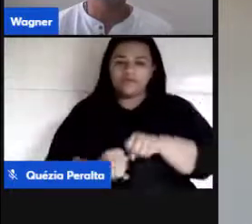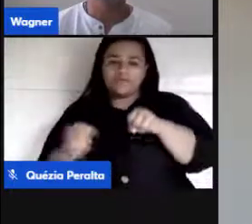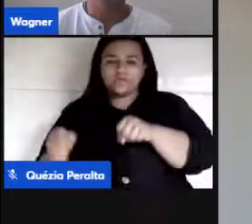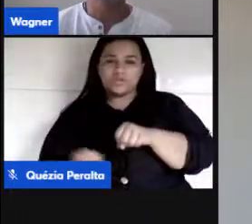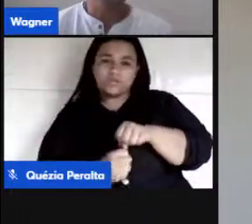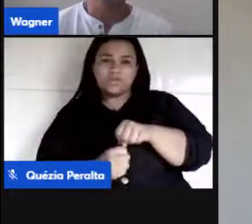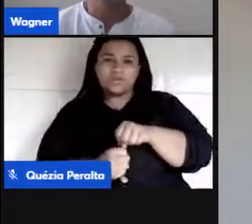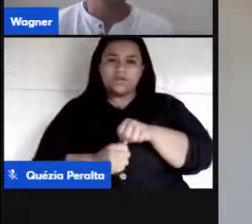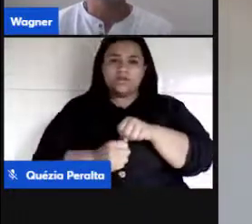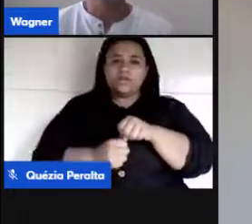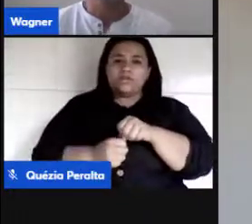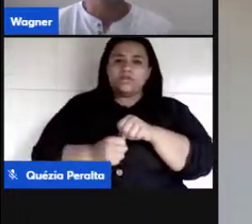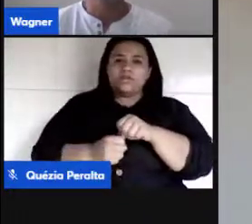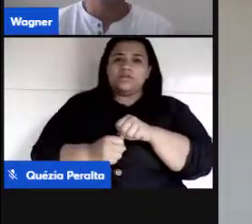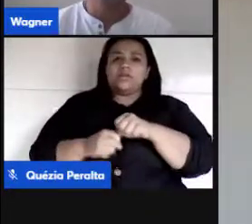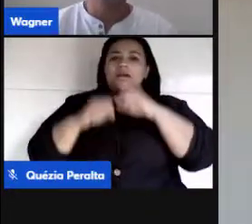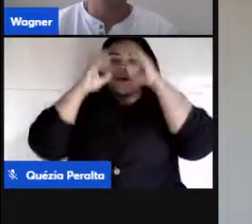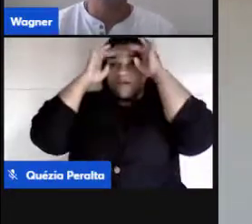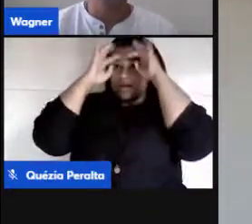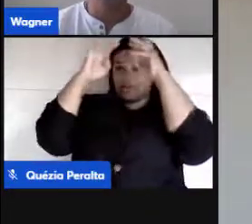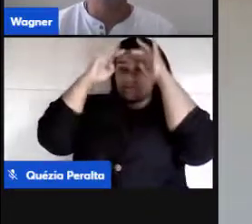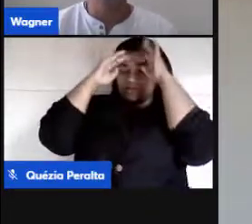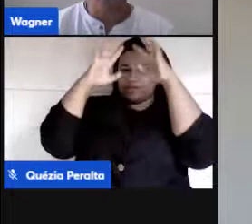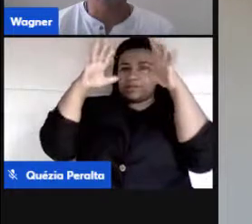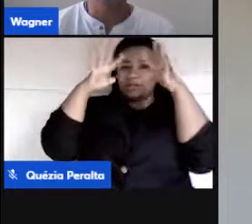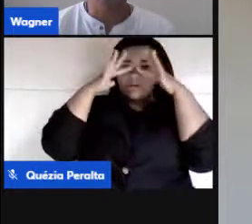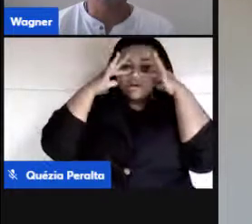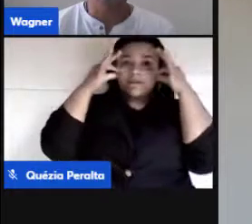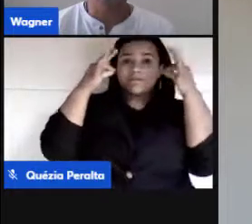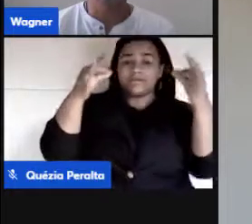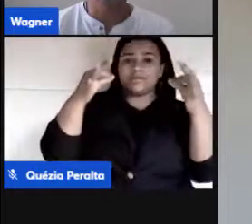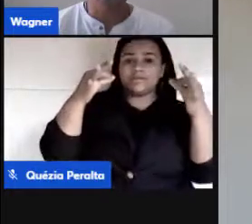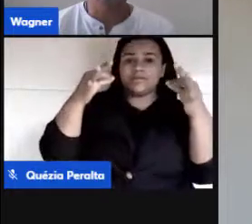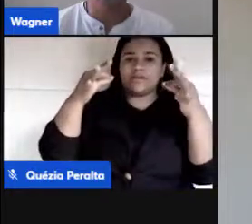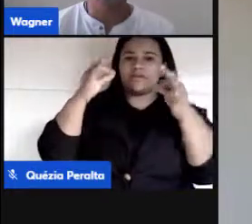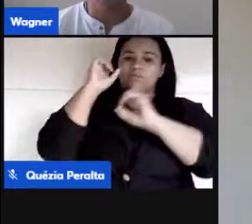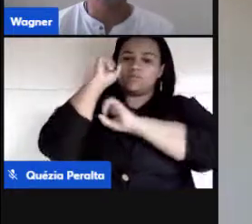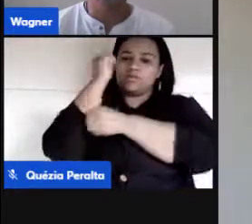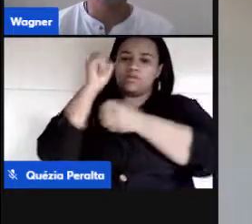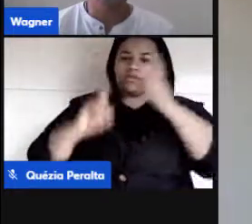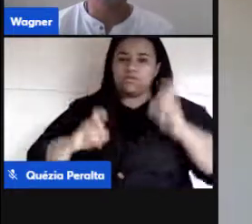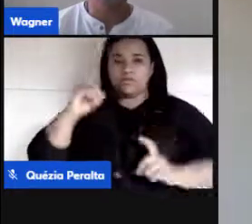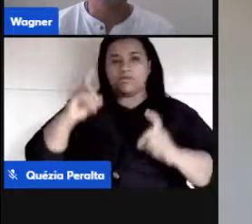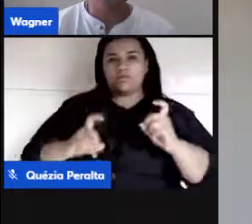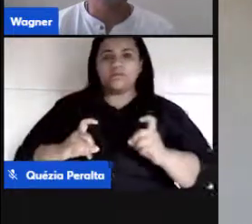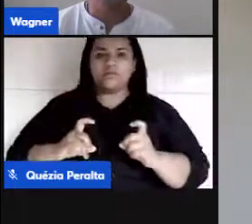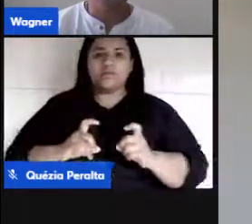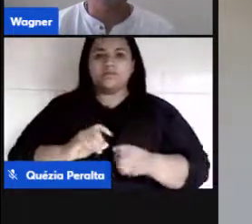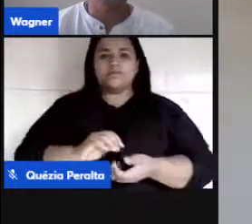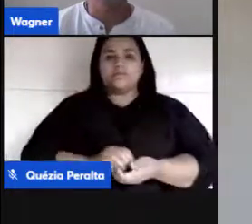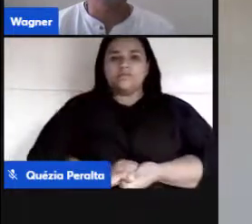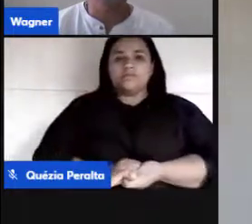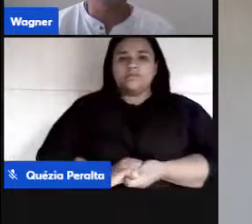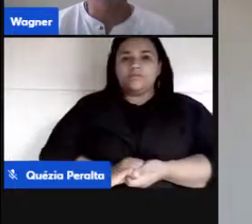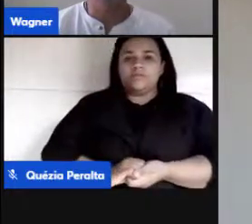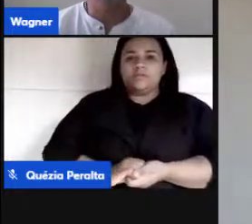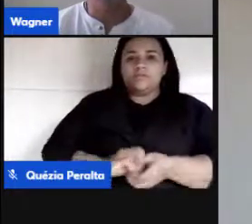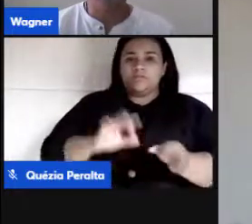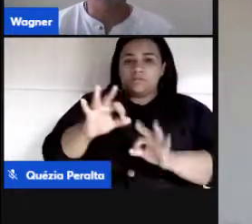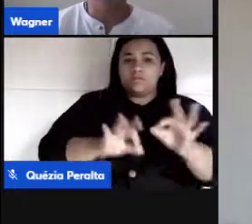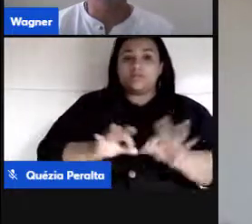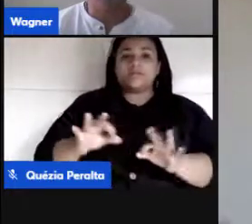o raciocínio e, principalmente, a questão da agilidade e da velocidade, capacidades físicas alinhadas a